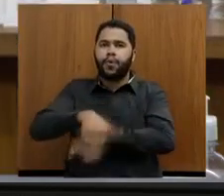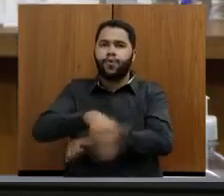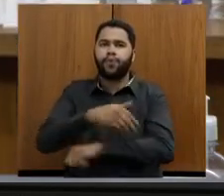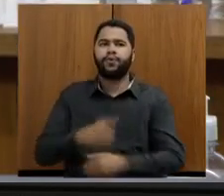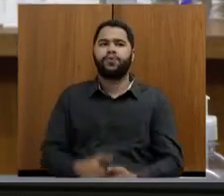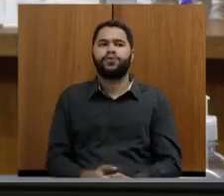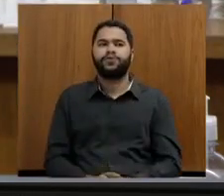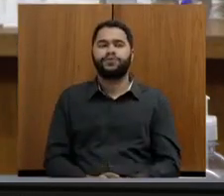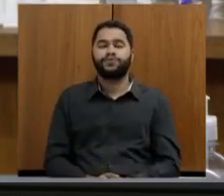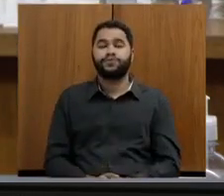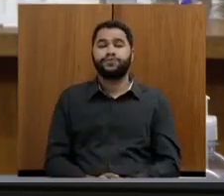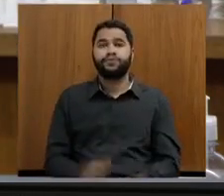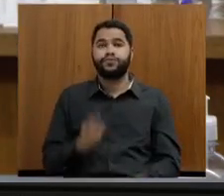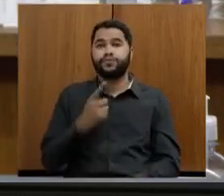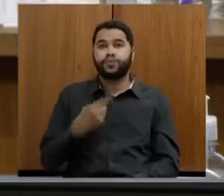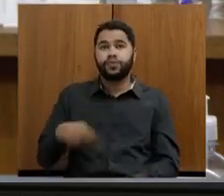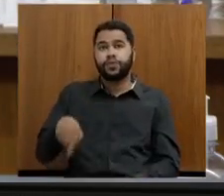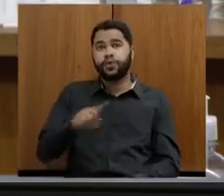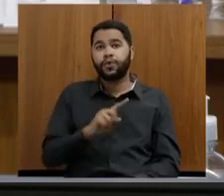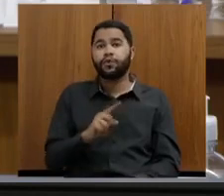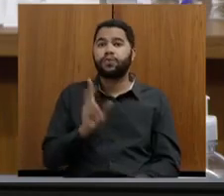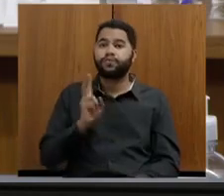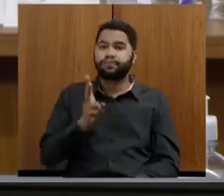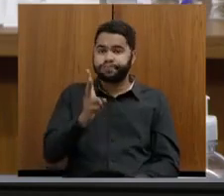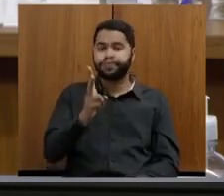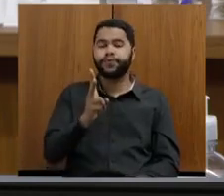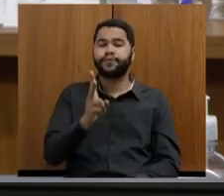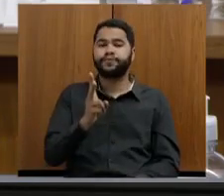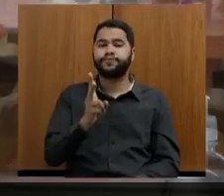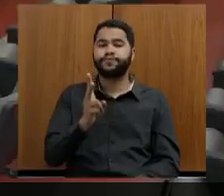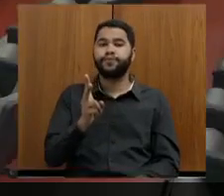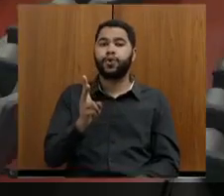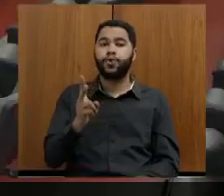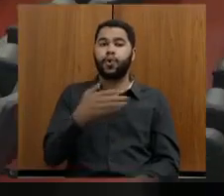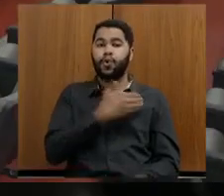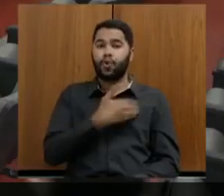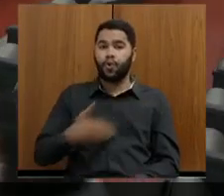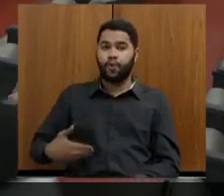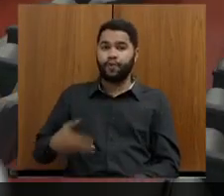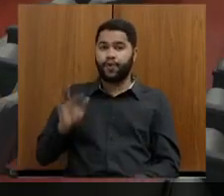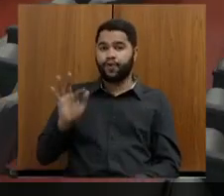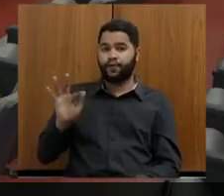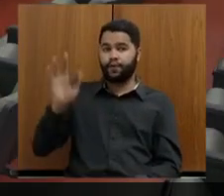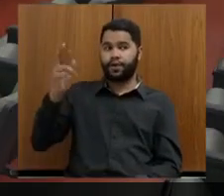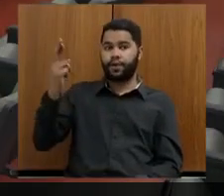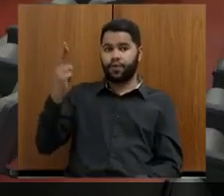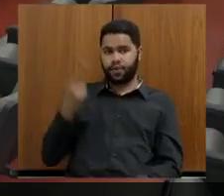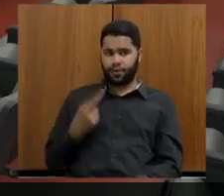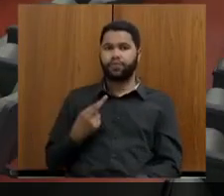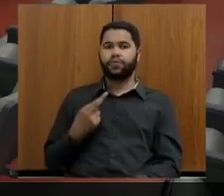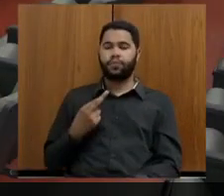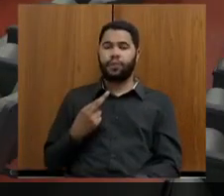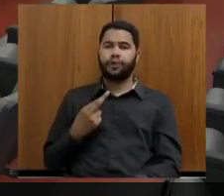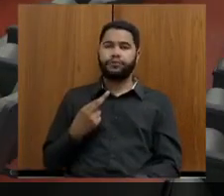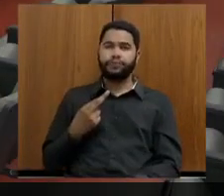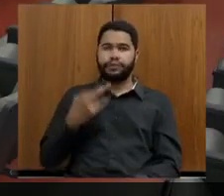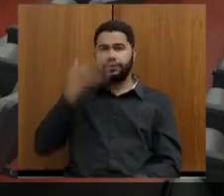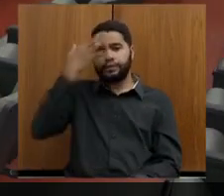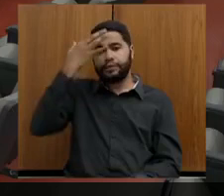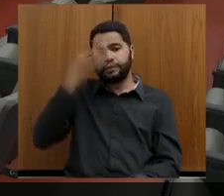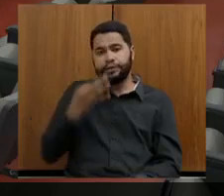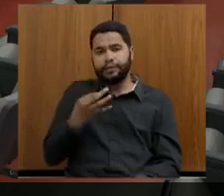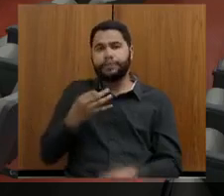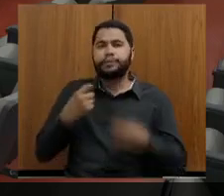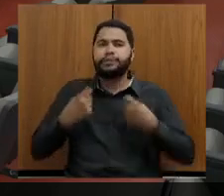nós tivemos então na sequência é uma resposta do governo federal entendendo